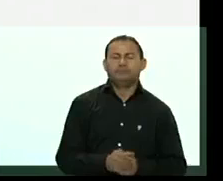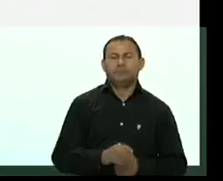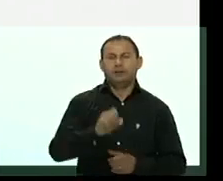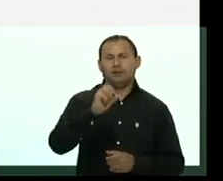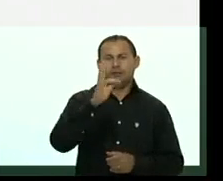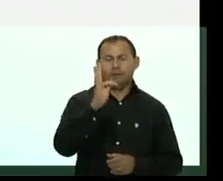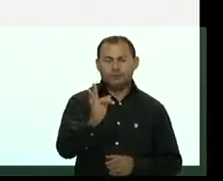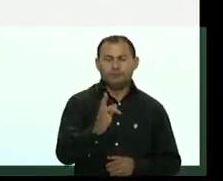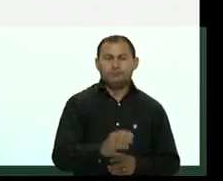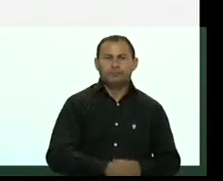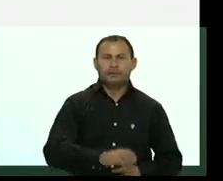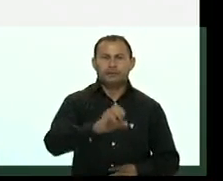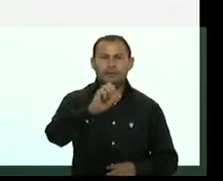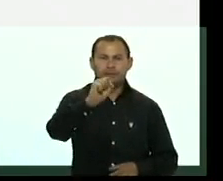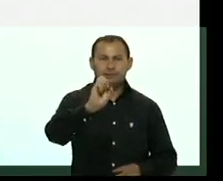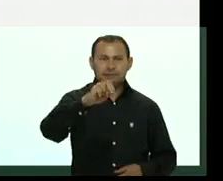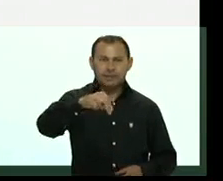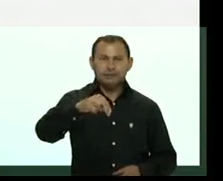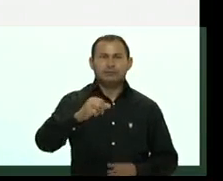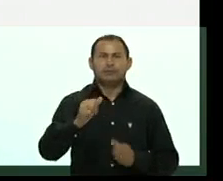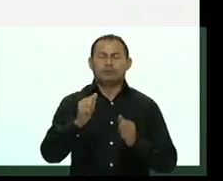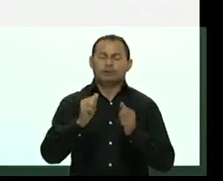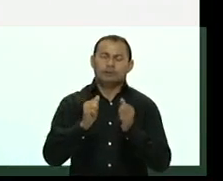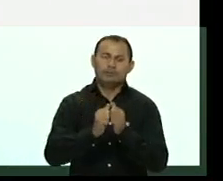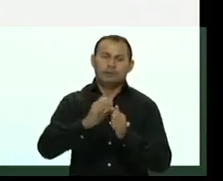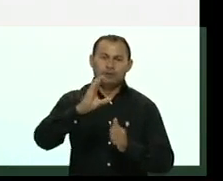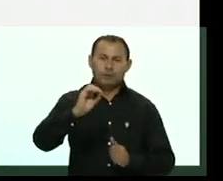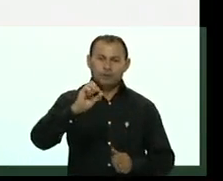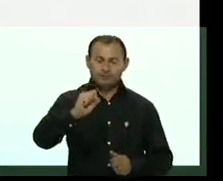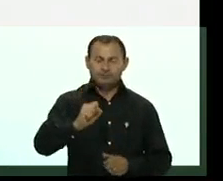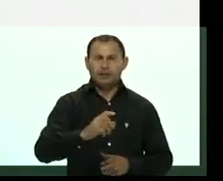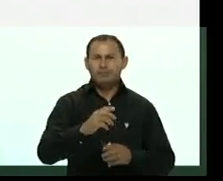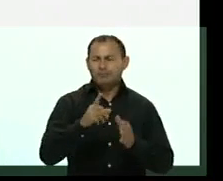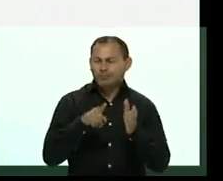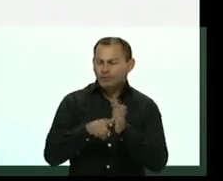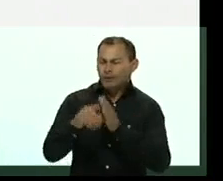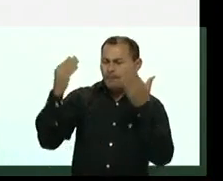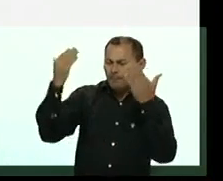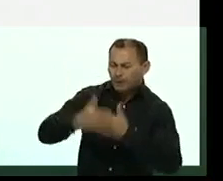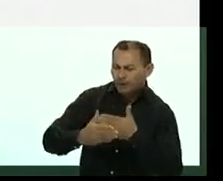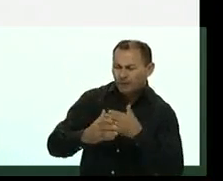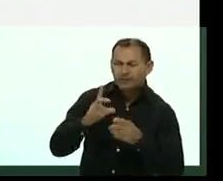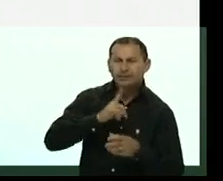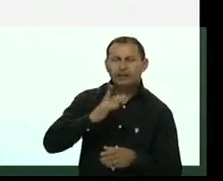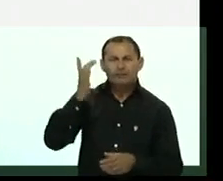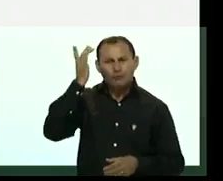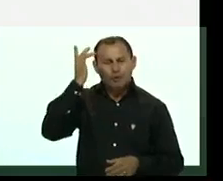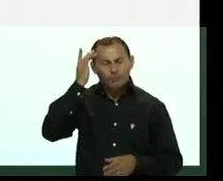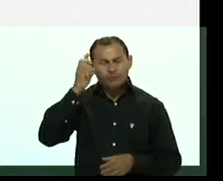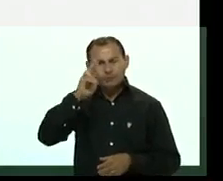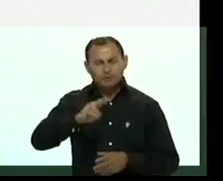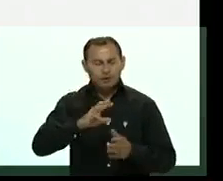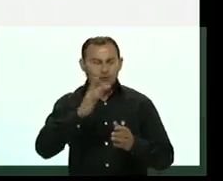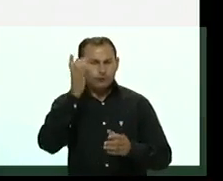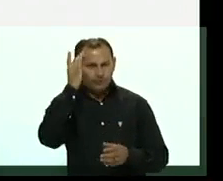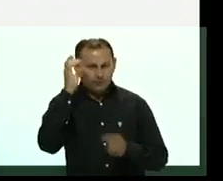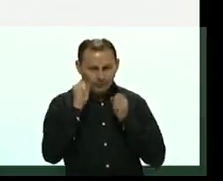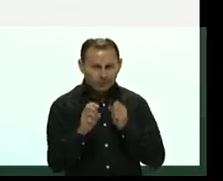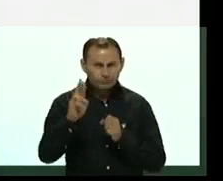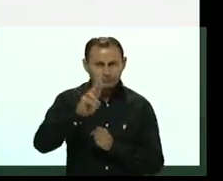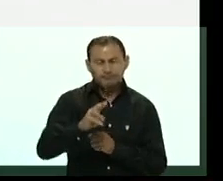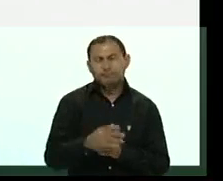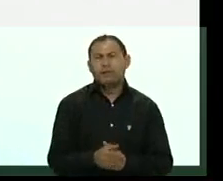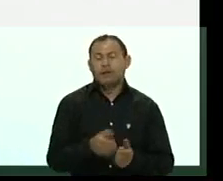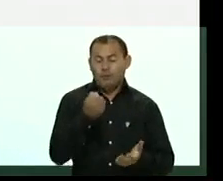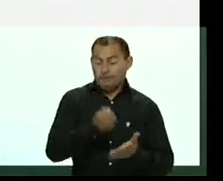função seno e cosseno. Professora, na prova vai cair fórmula, a gente vai poder utilizar formulário? é